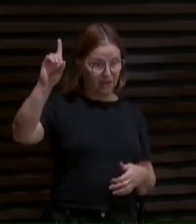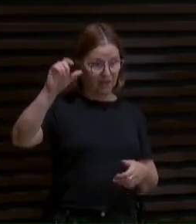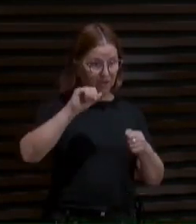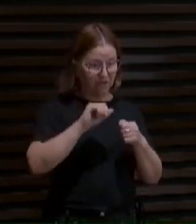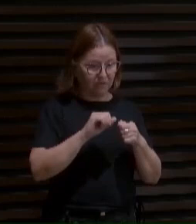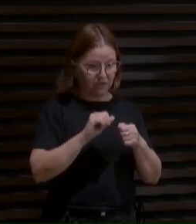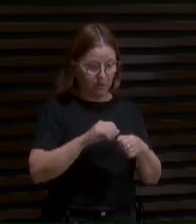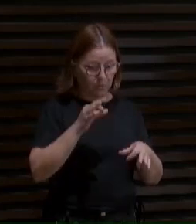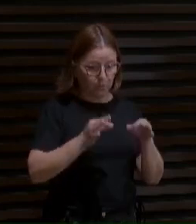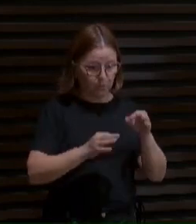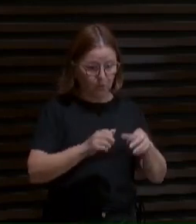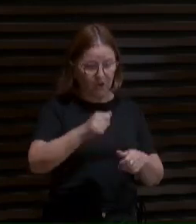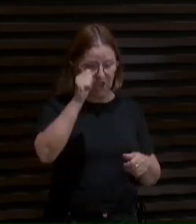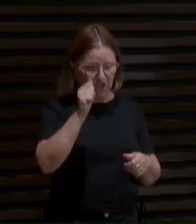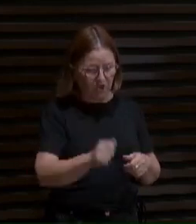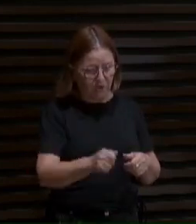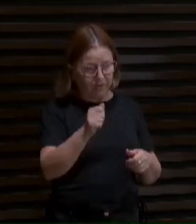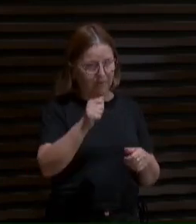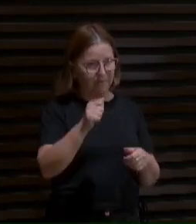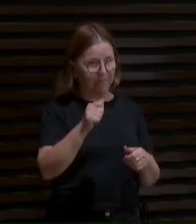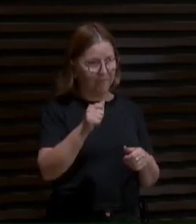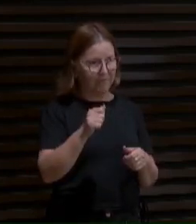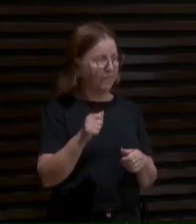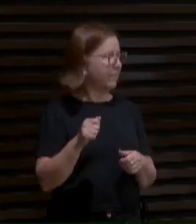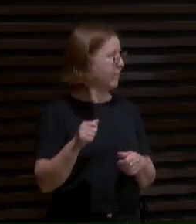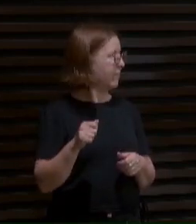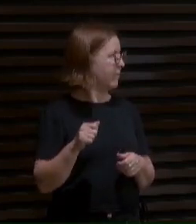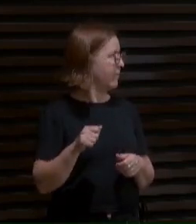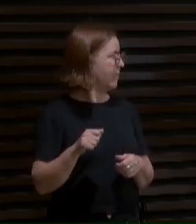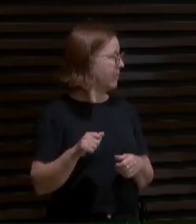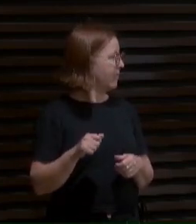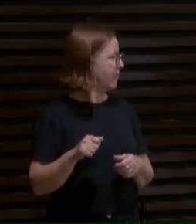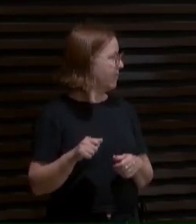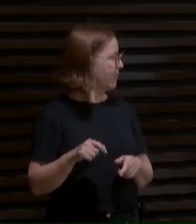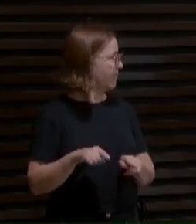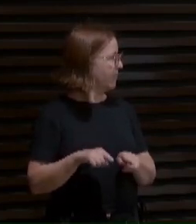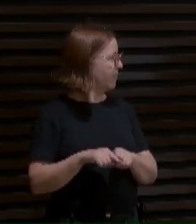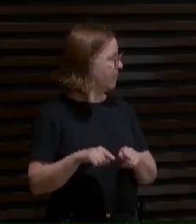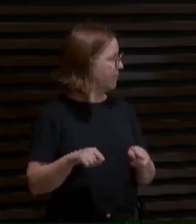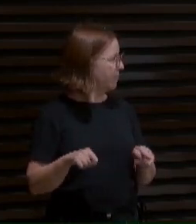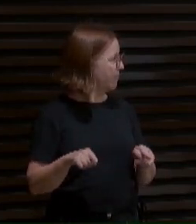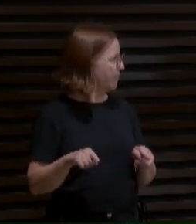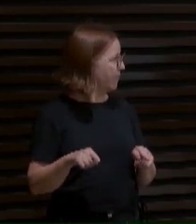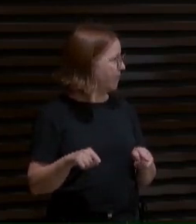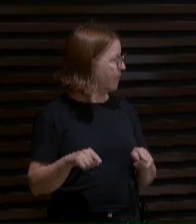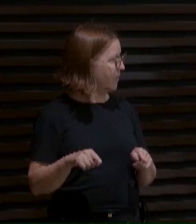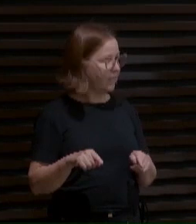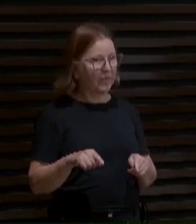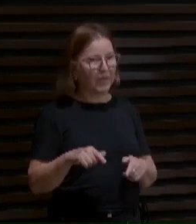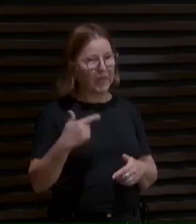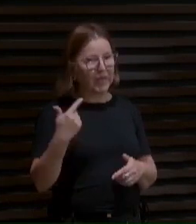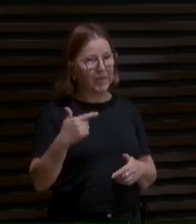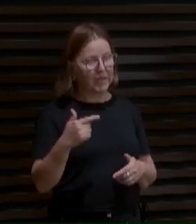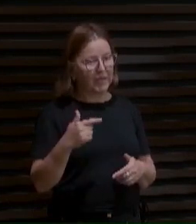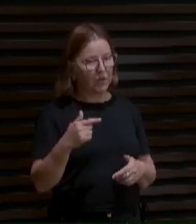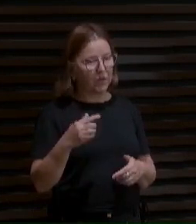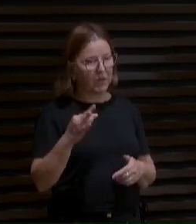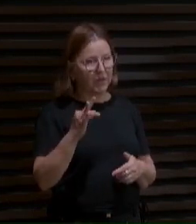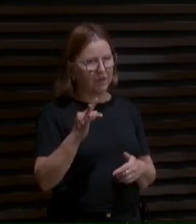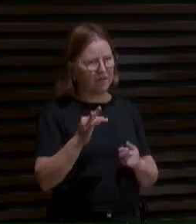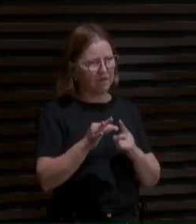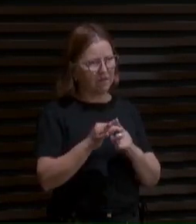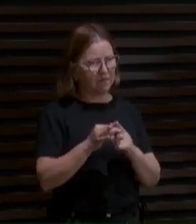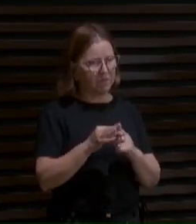juízo. Mas aqui no 2 Timóteo 3, 1,